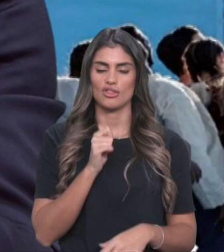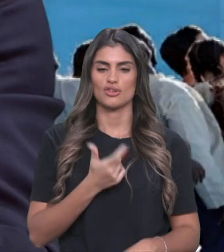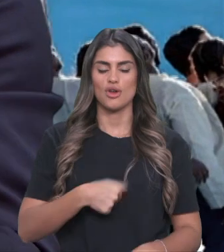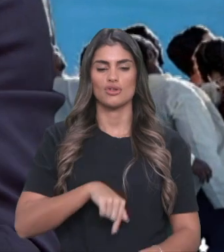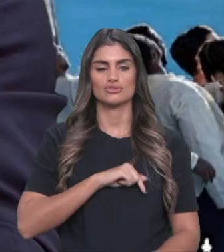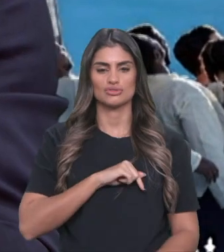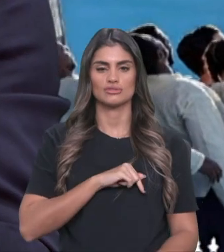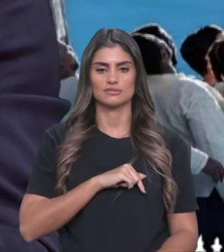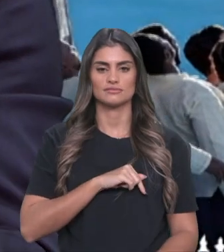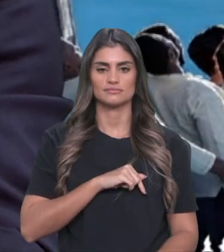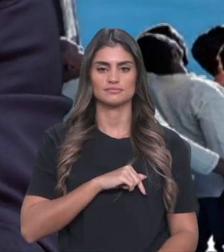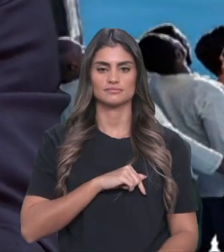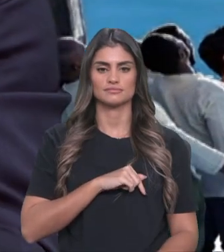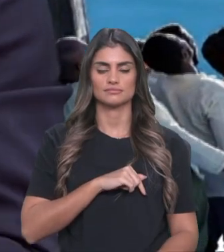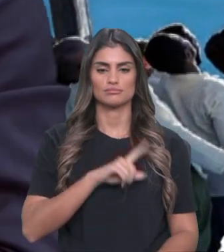podemos